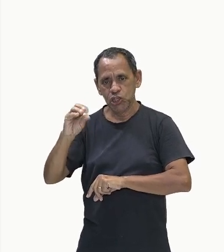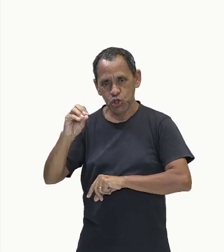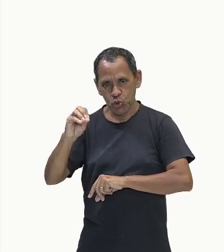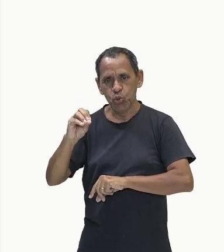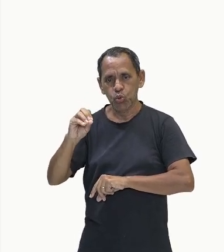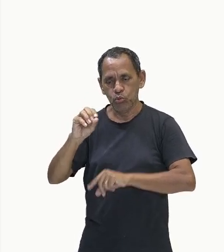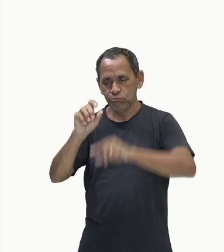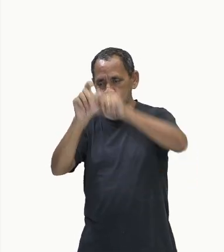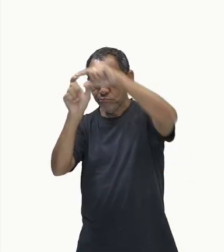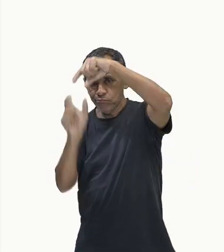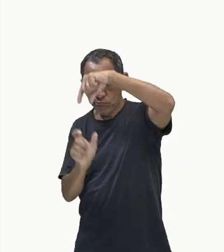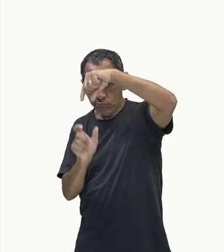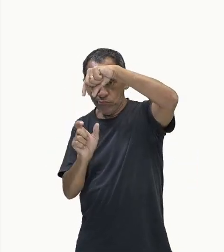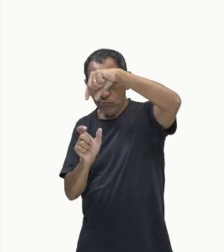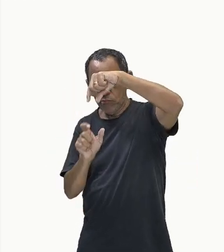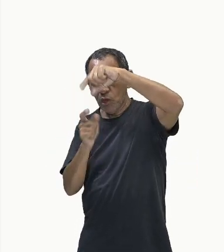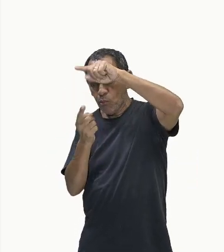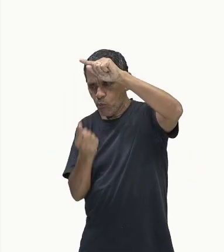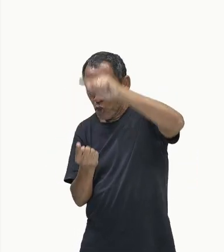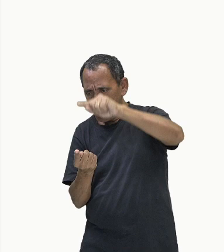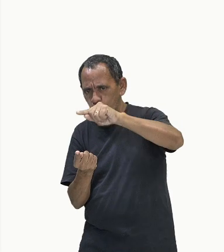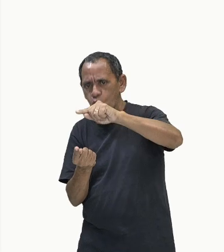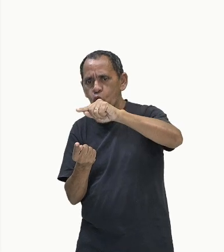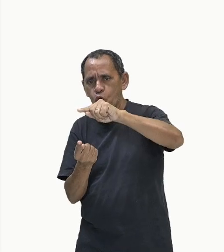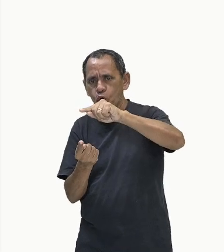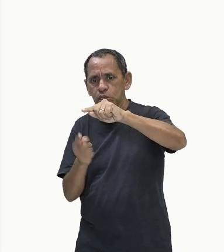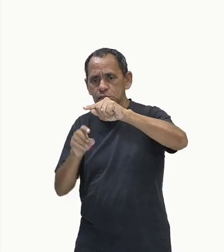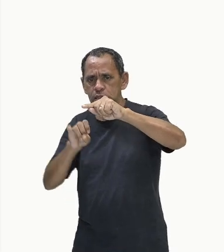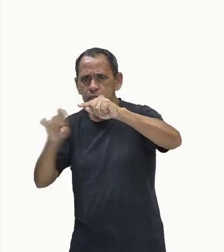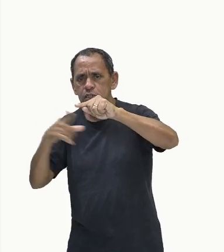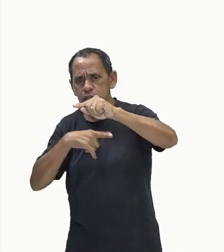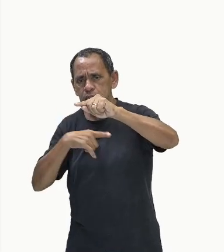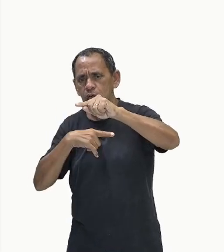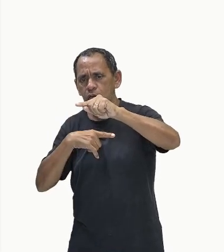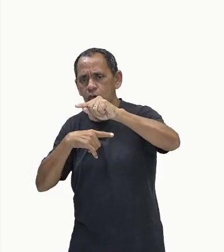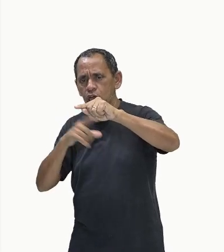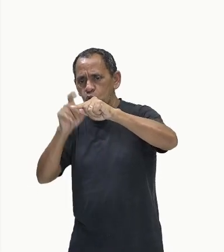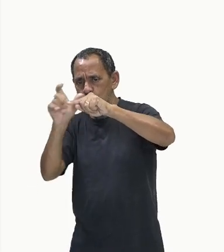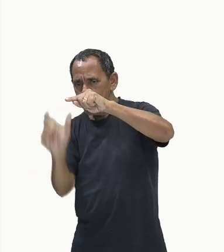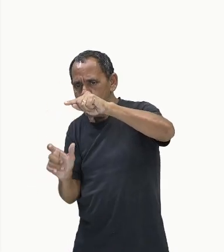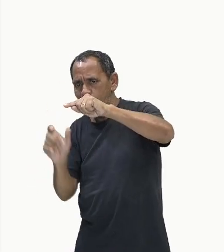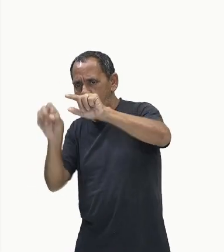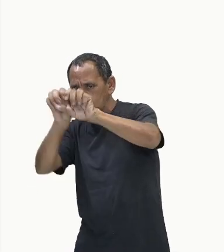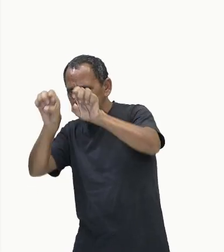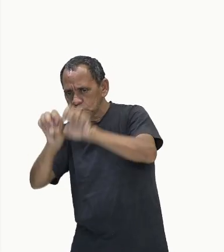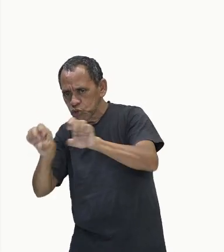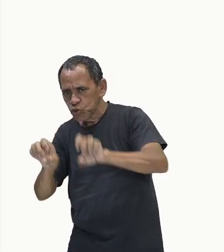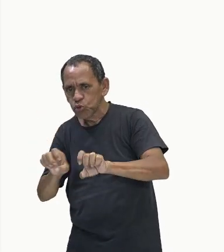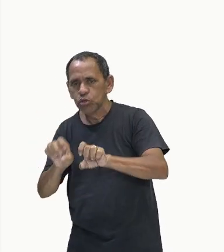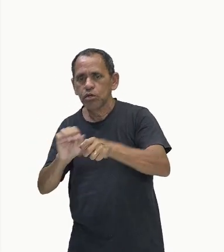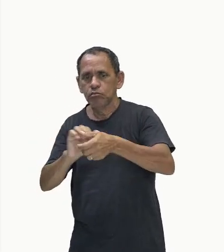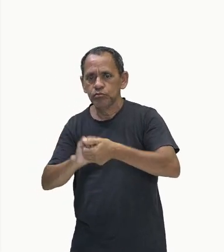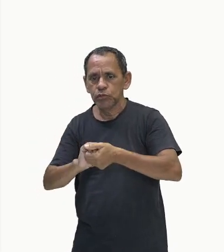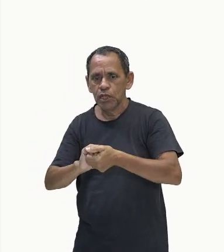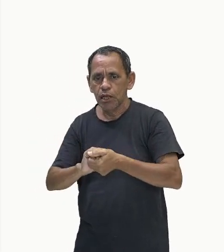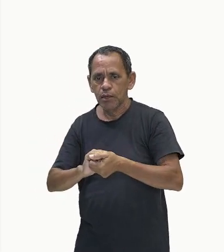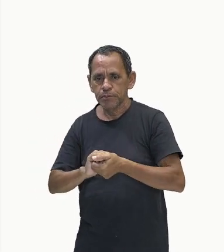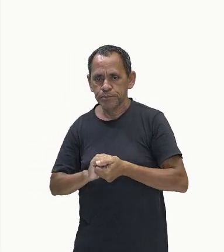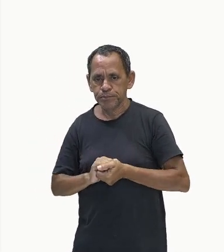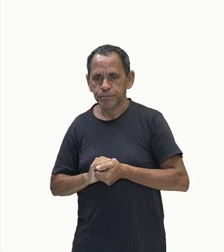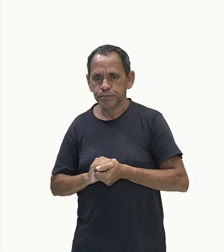se ele tiver apenas um lado dessas estruturas aí telocêntrico, tá?